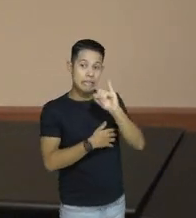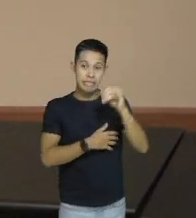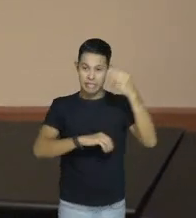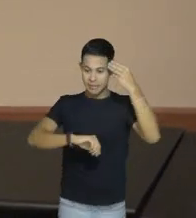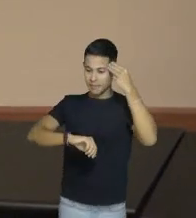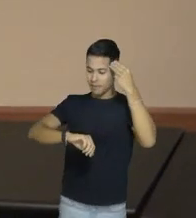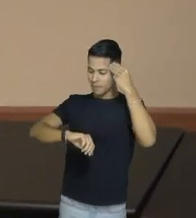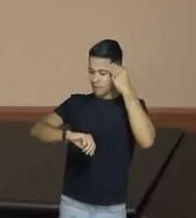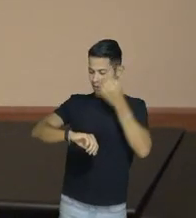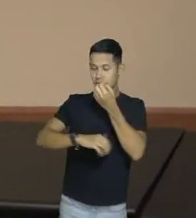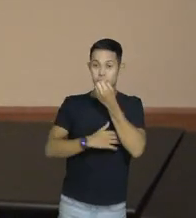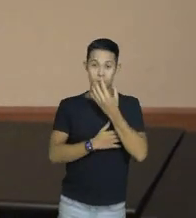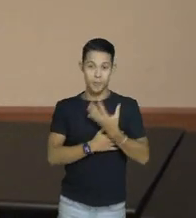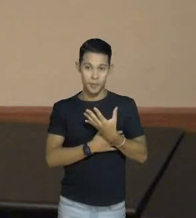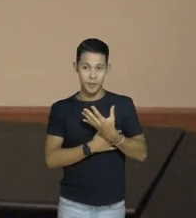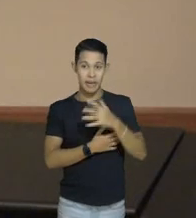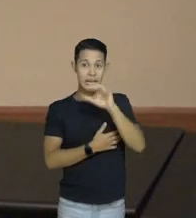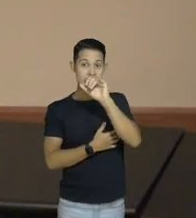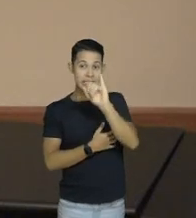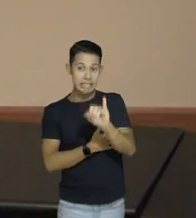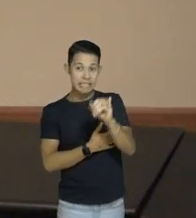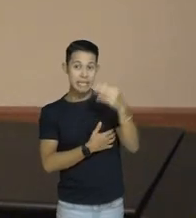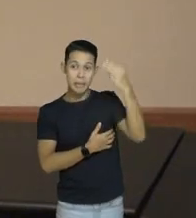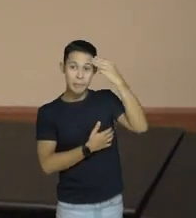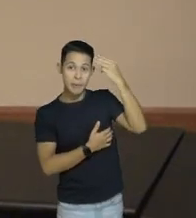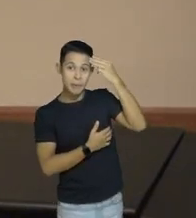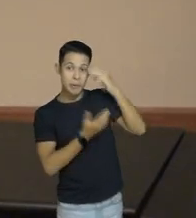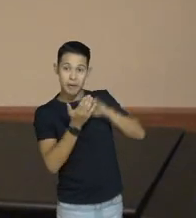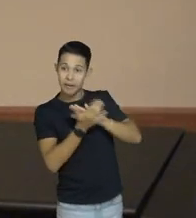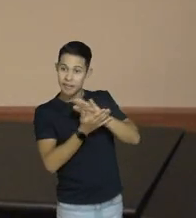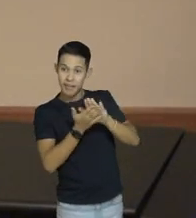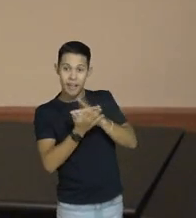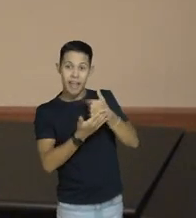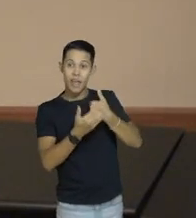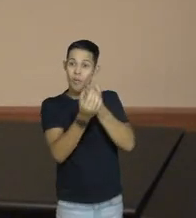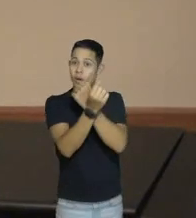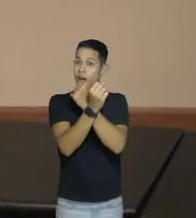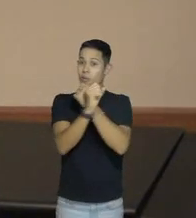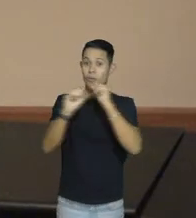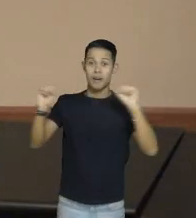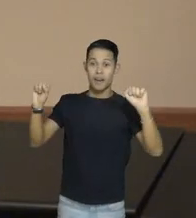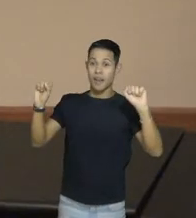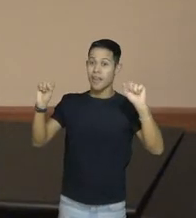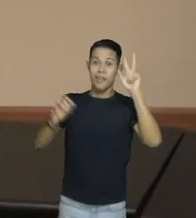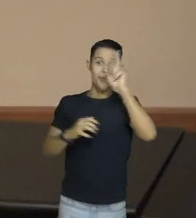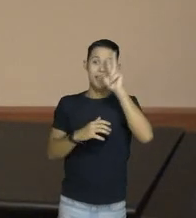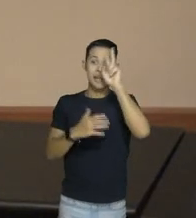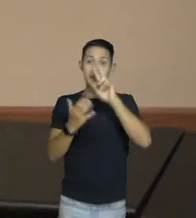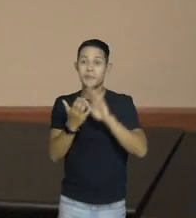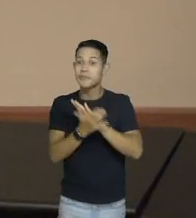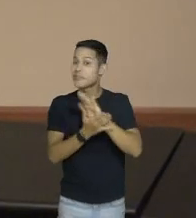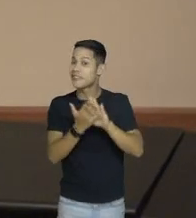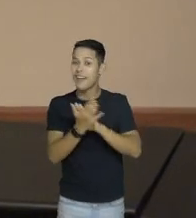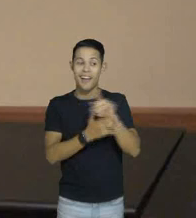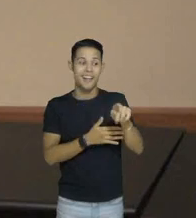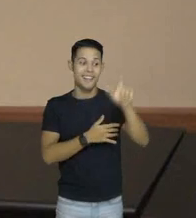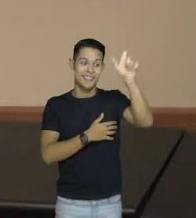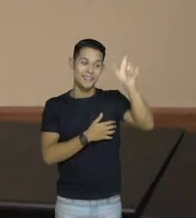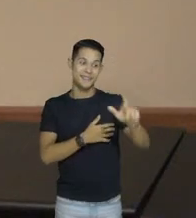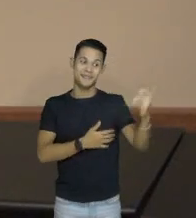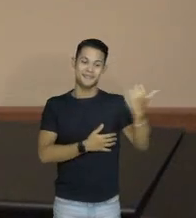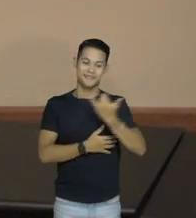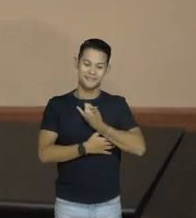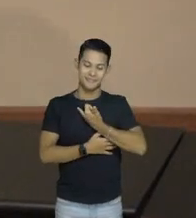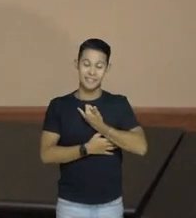boa. Se não, amanhã eu acordei, eu já nem sei metade do que ela falou. E assim é um aluno